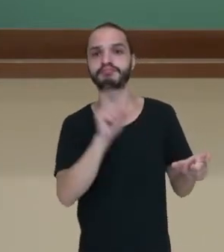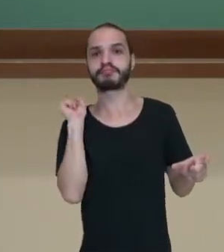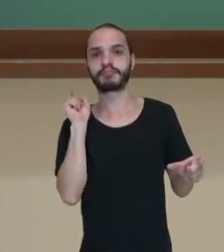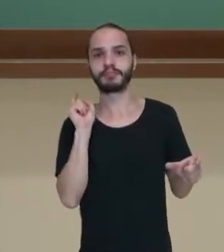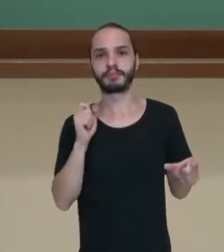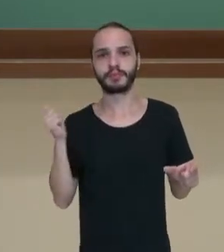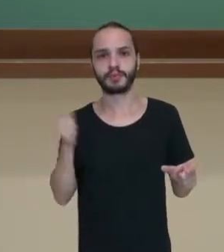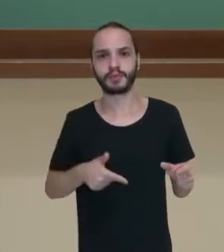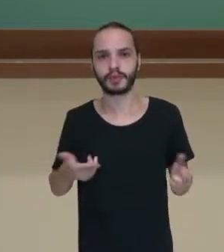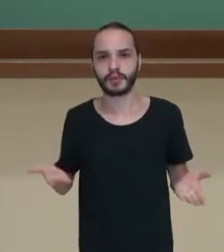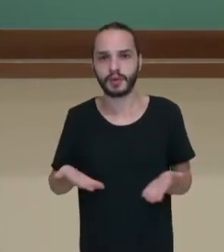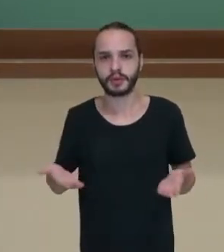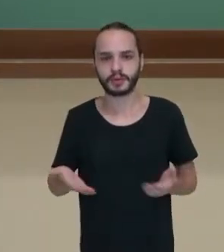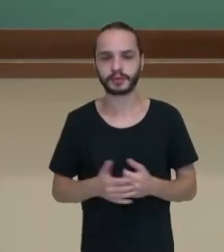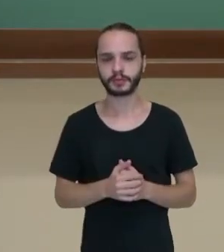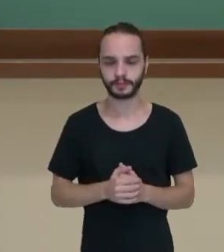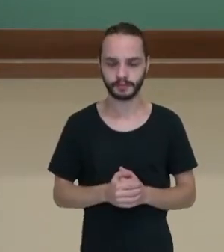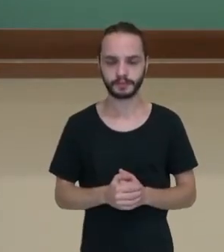ok?